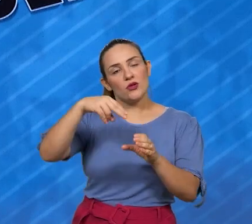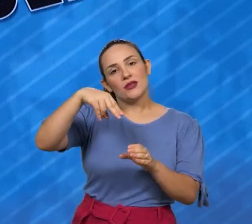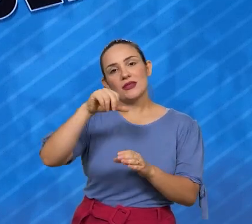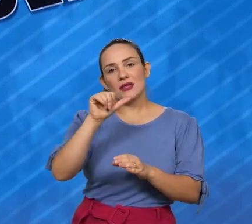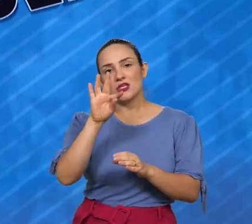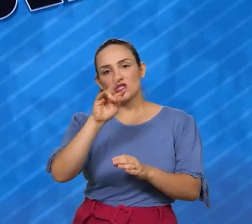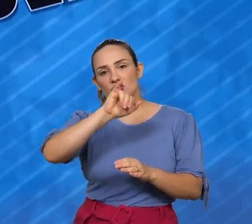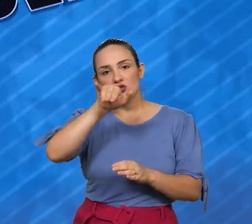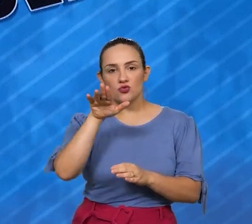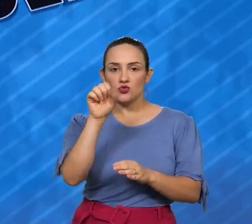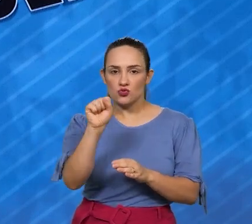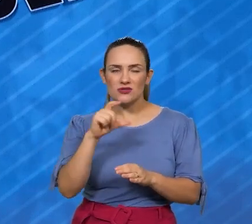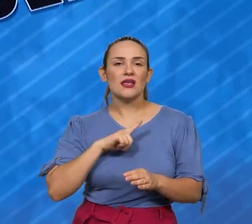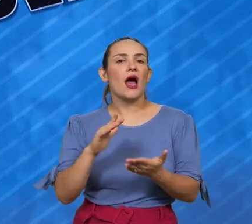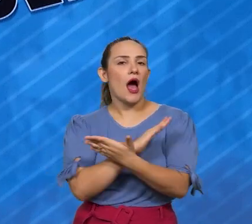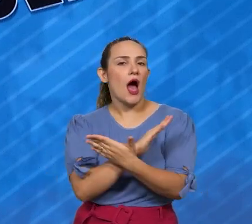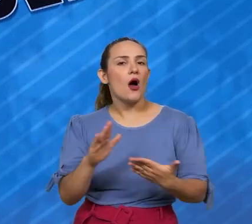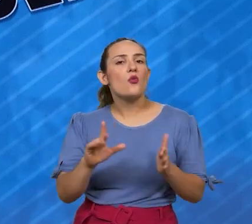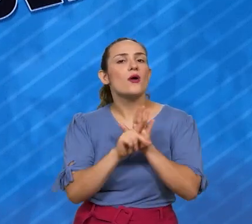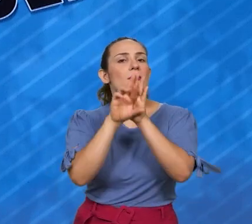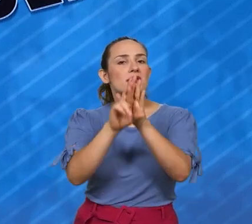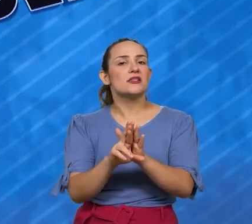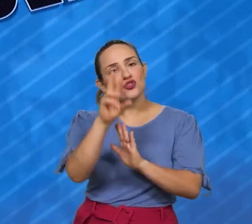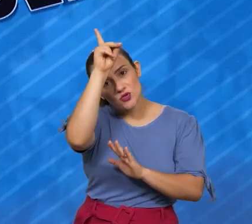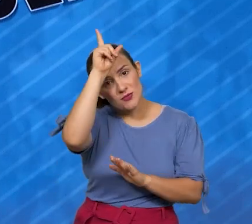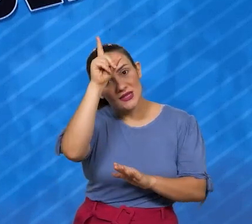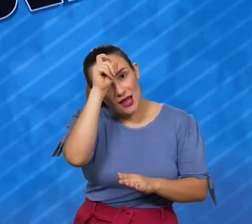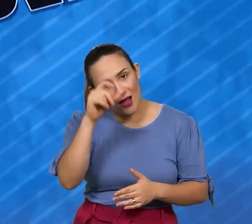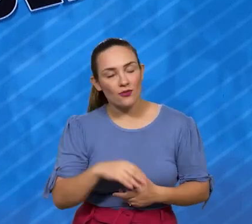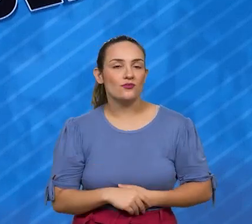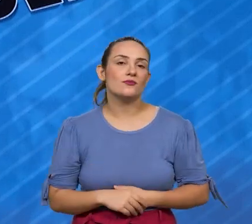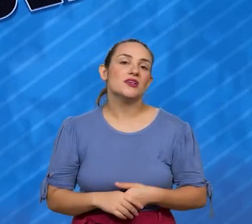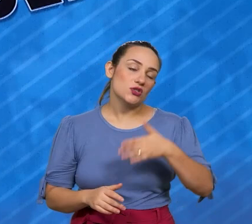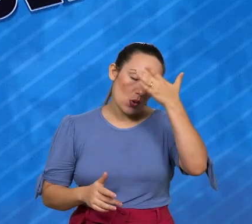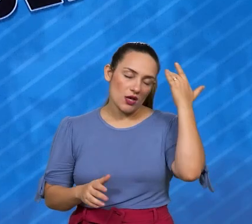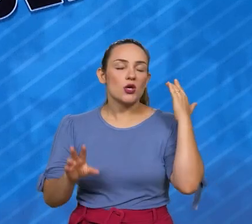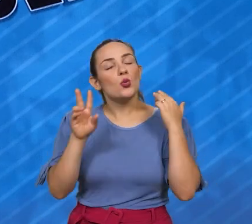nós temos hospitais, representantes de